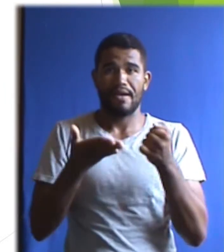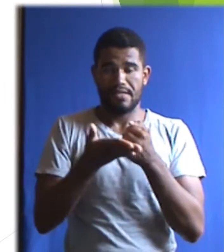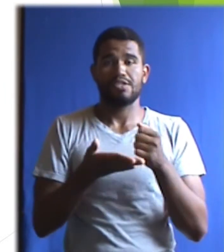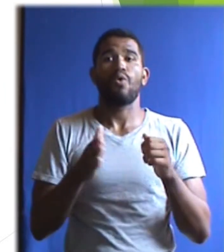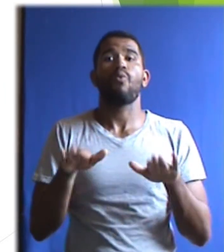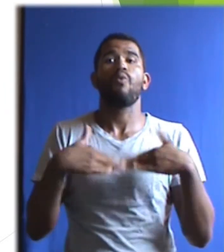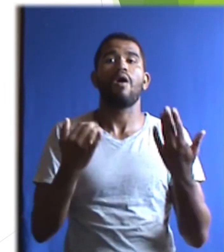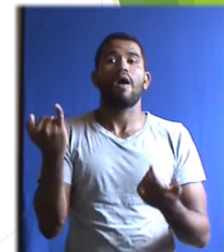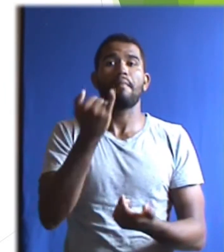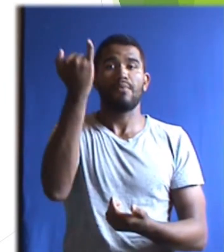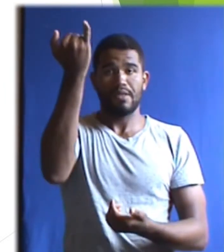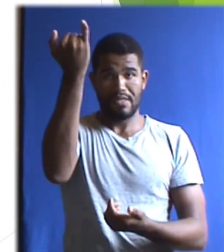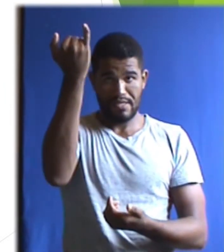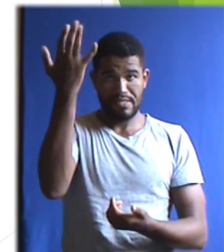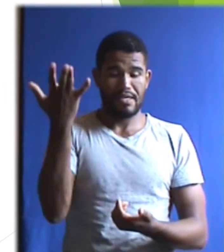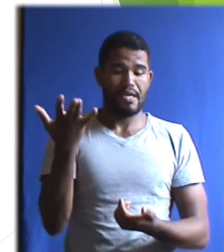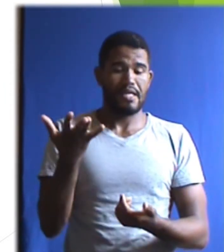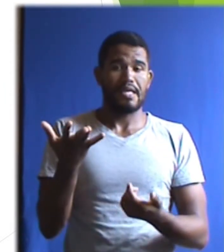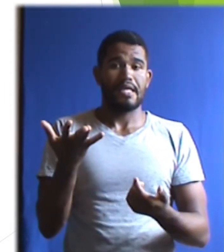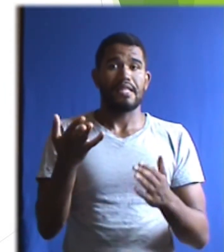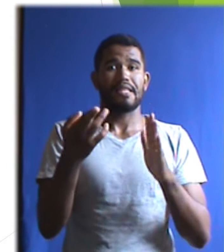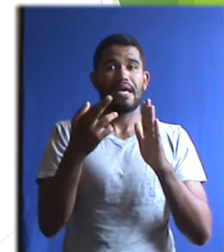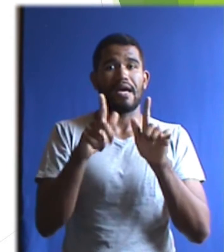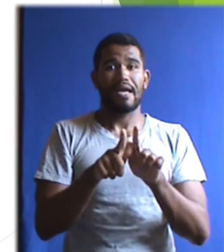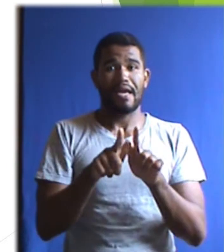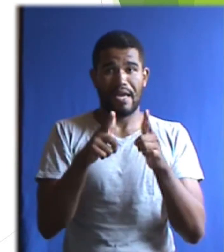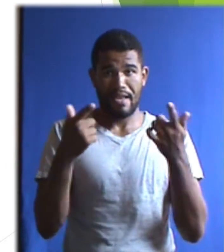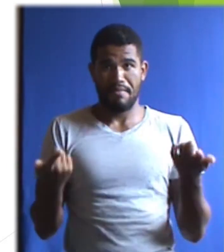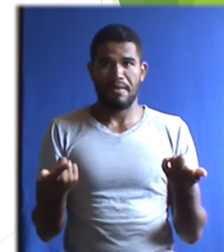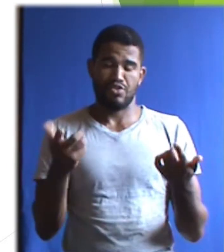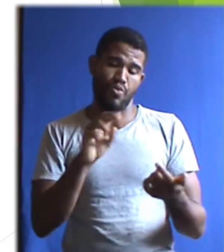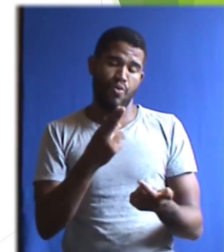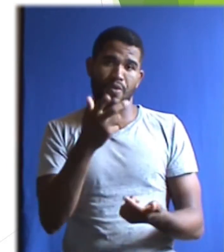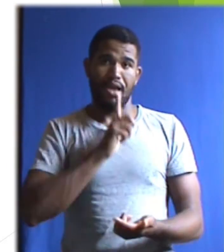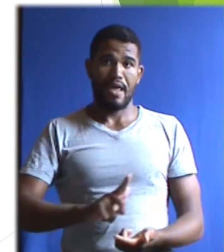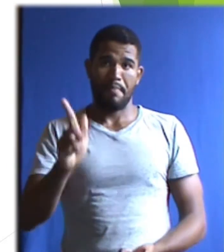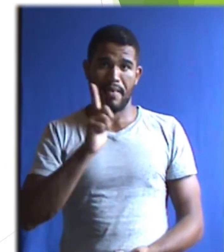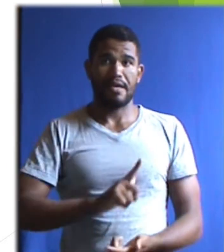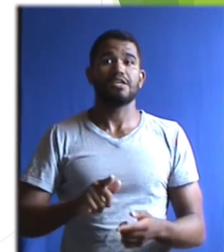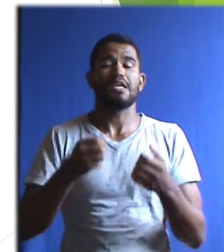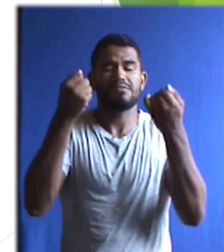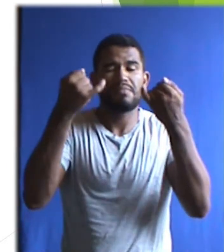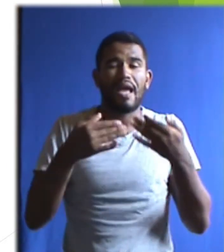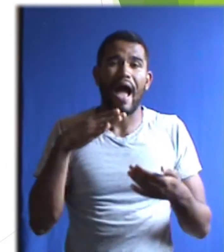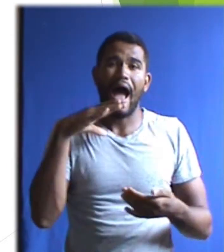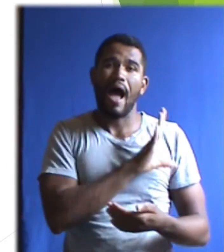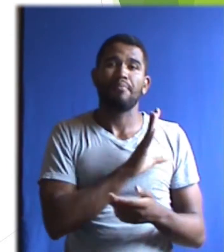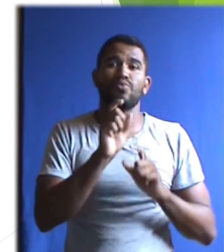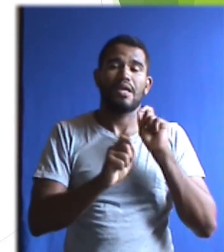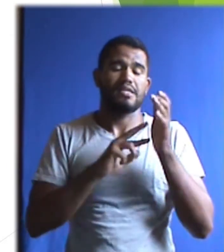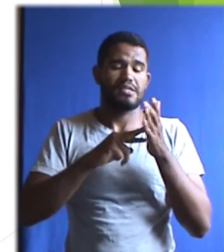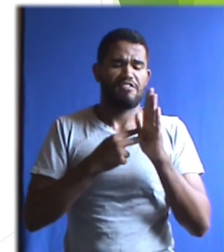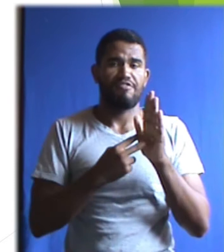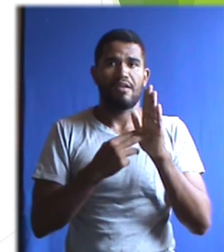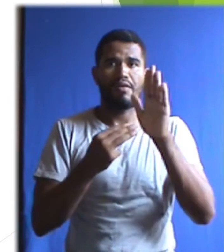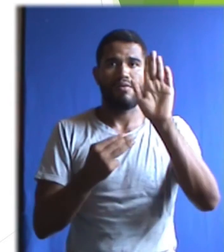que é o papel e importância da gramática e mais ou menos eu vou começar a entrar no que é